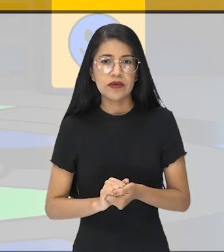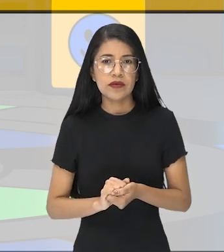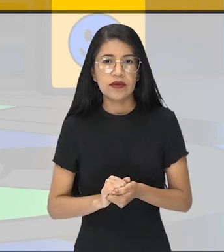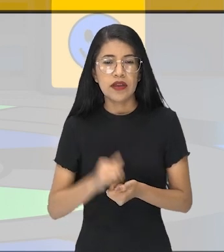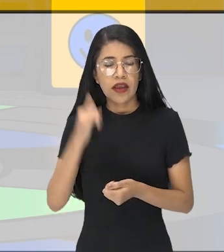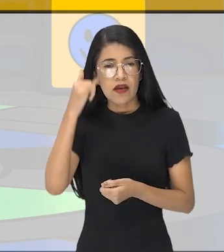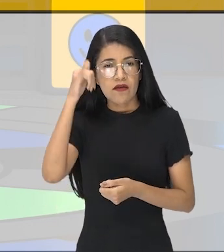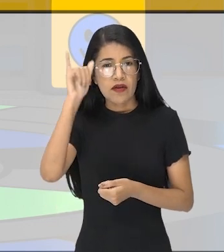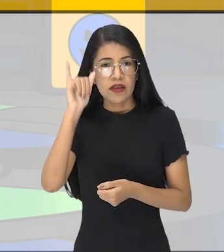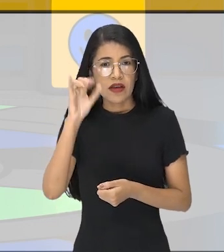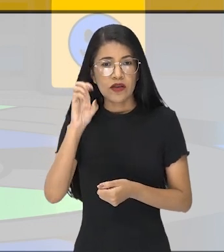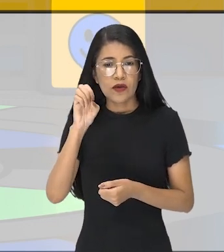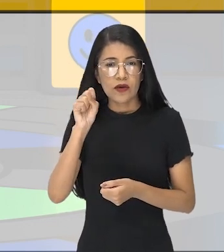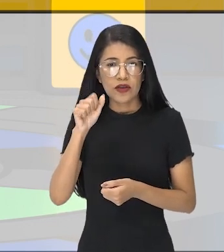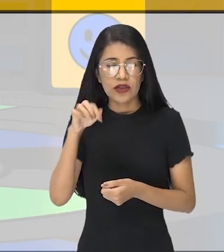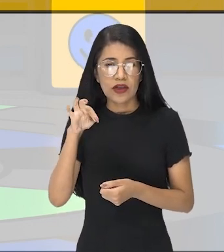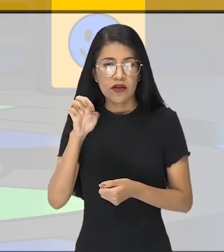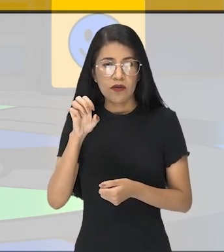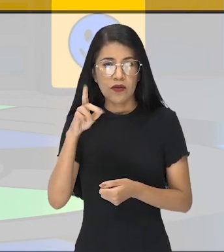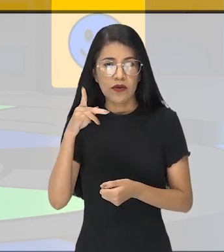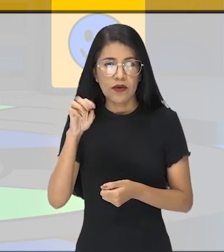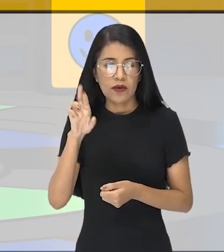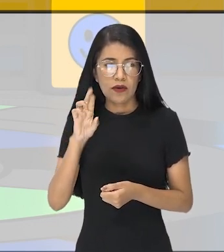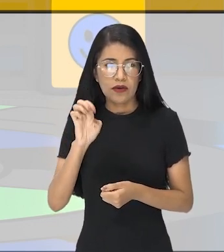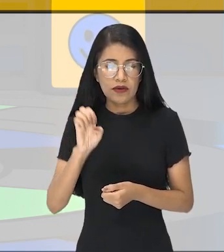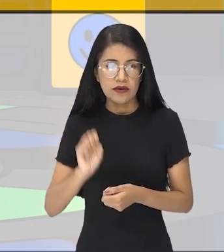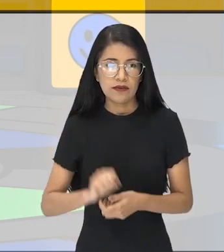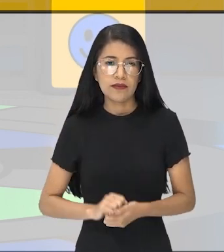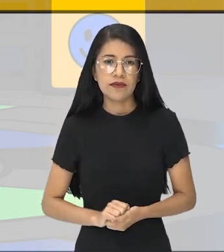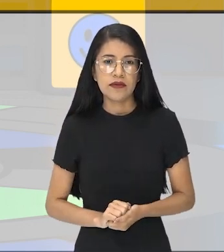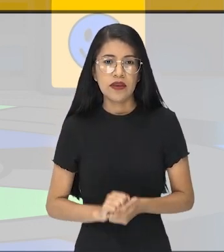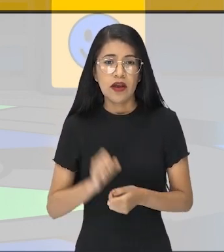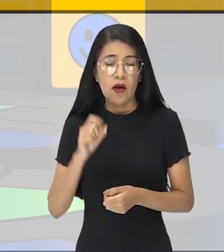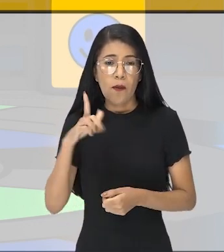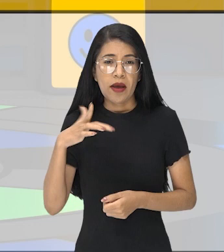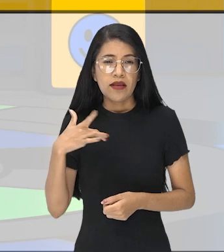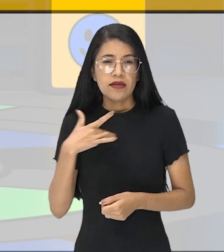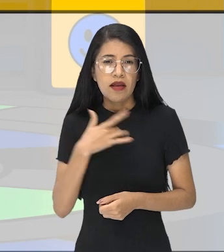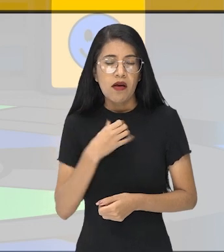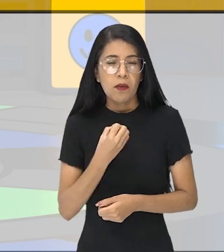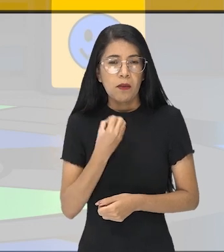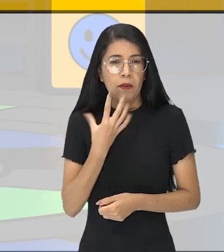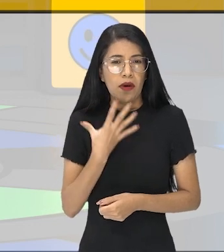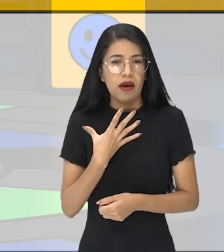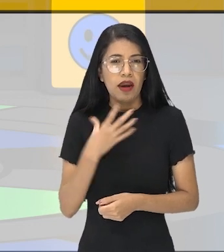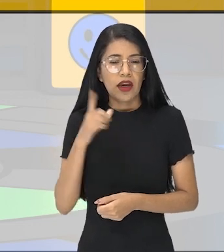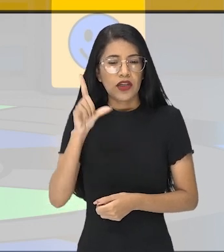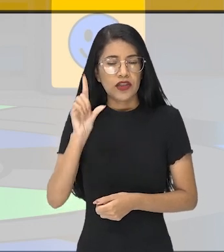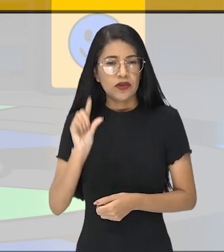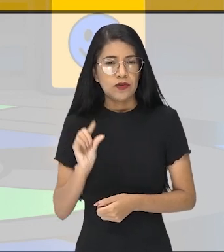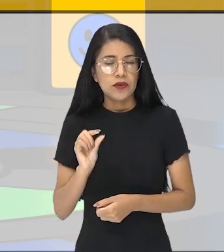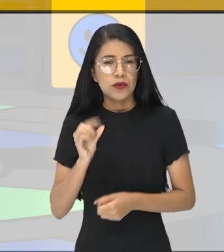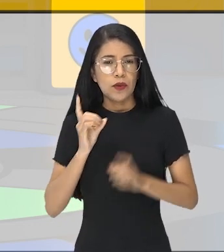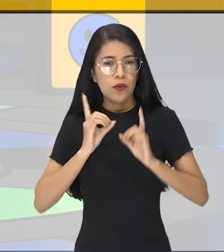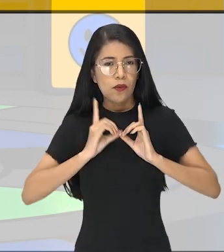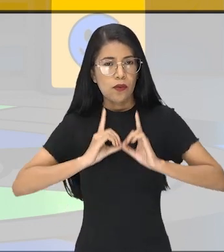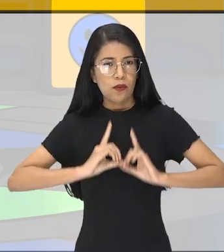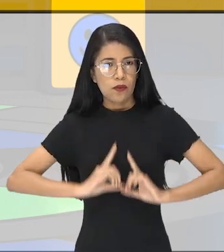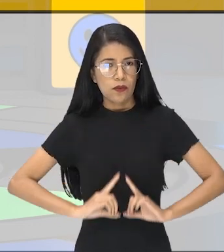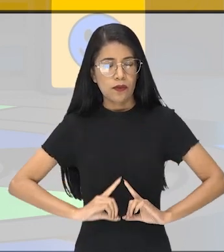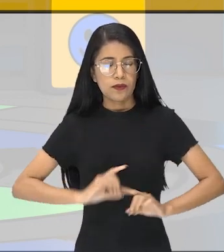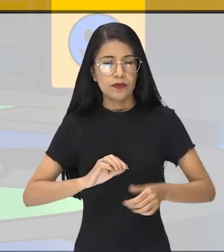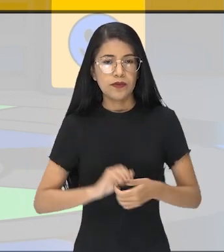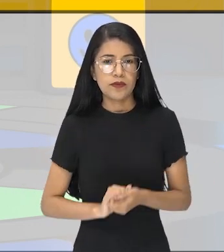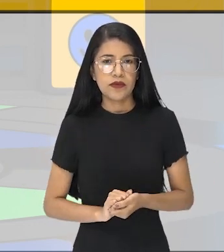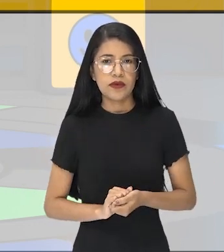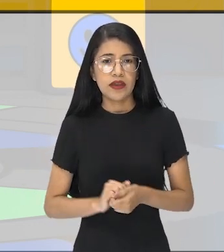de osteoporose. Aumento da sensação de bem-estar e diminuição dos sintomas de depressão, ou seja, também incide